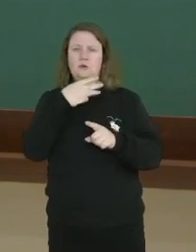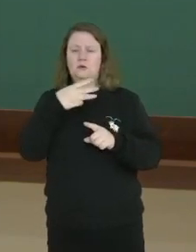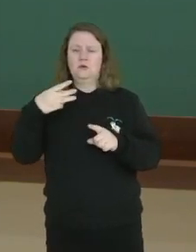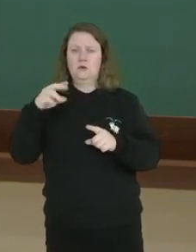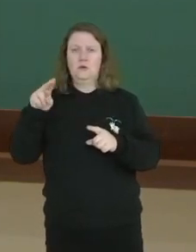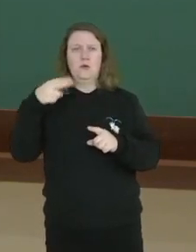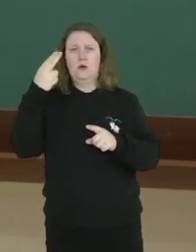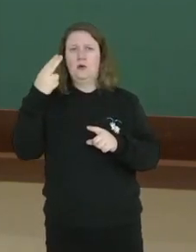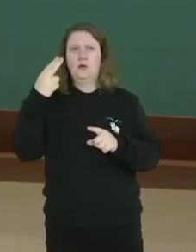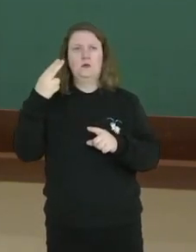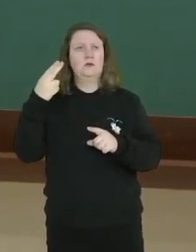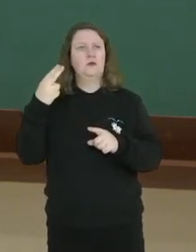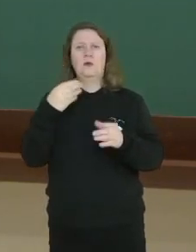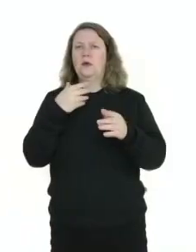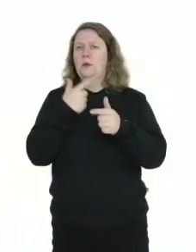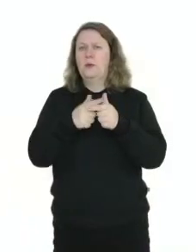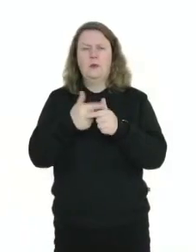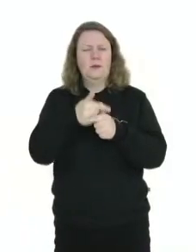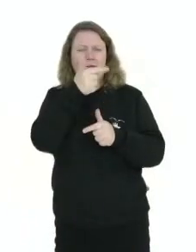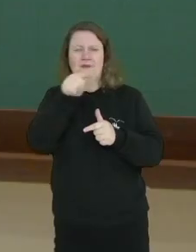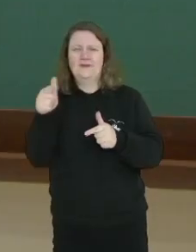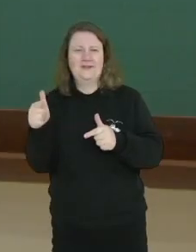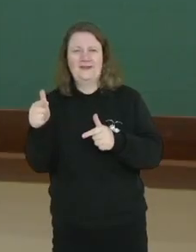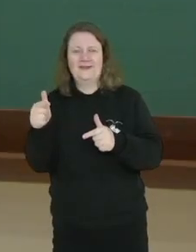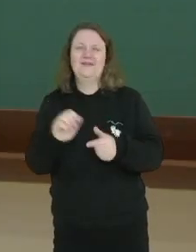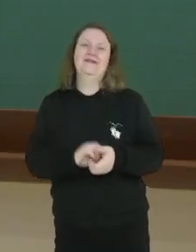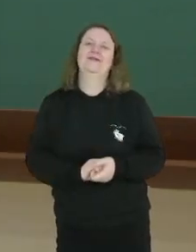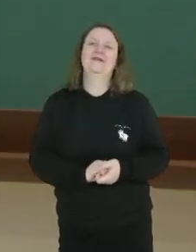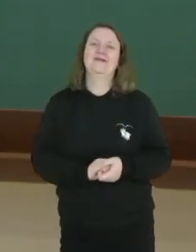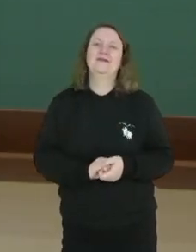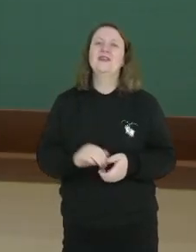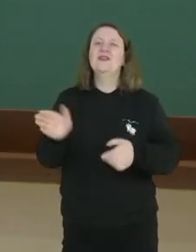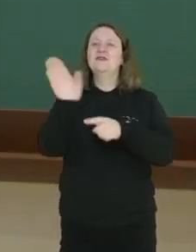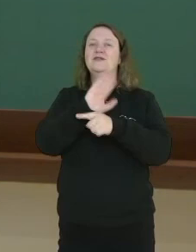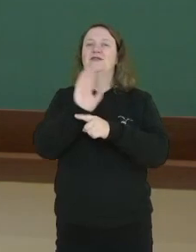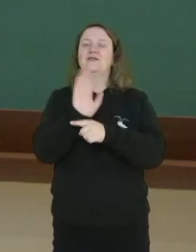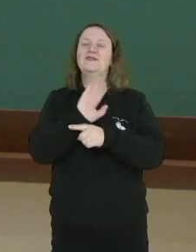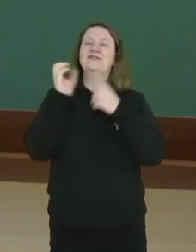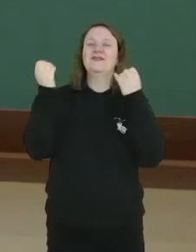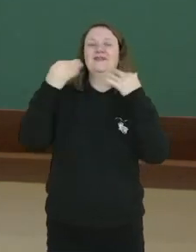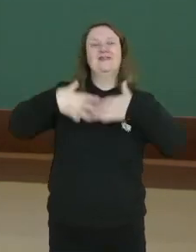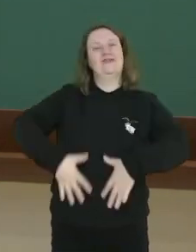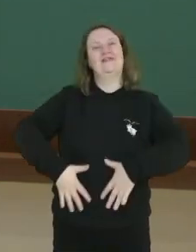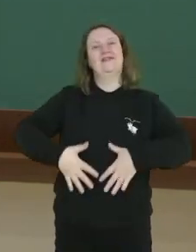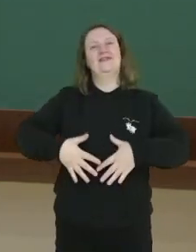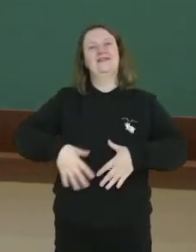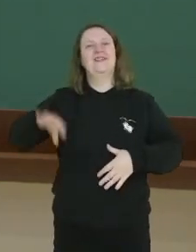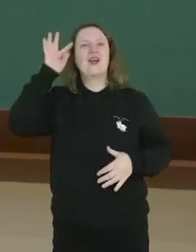relação não fica alterada. Lindo teorema, né? Nesse vídeo nós falamos sobre